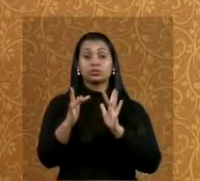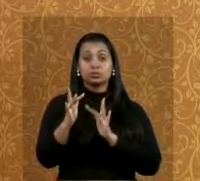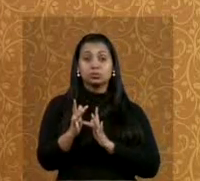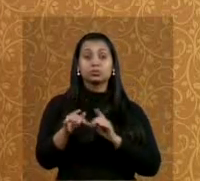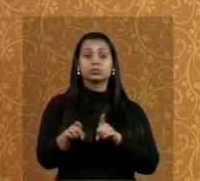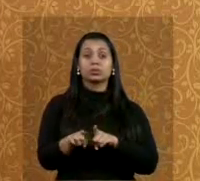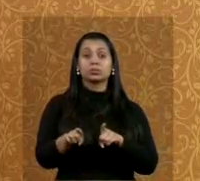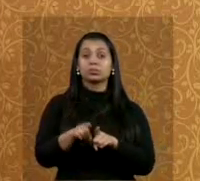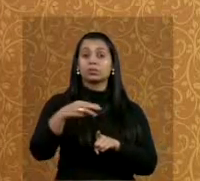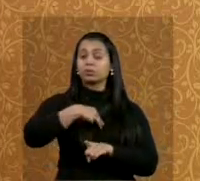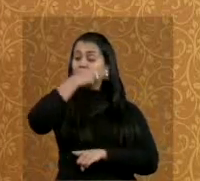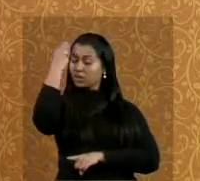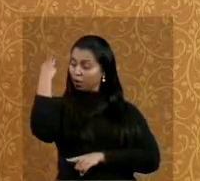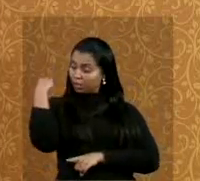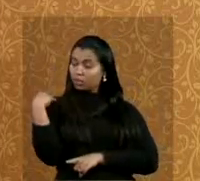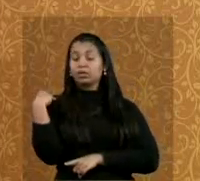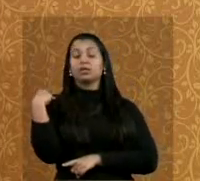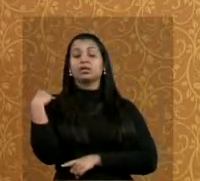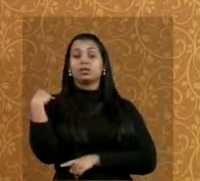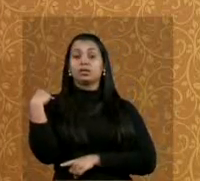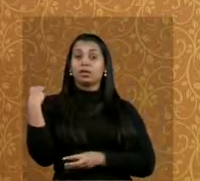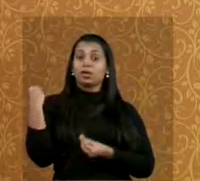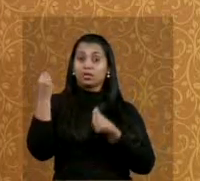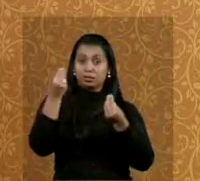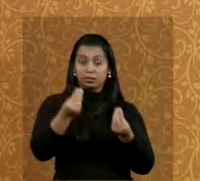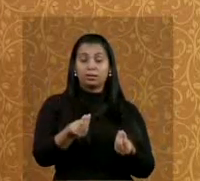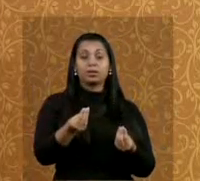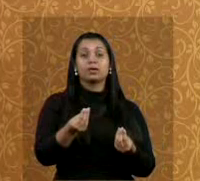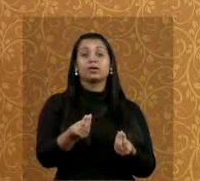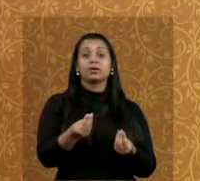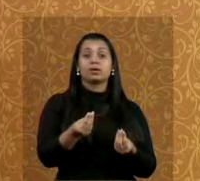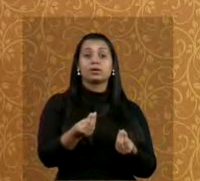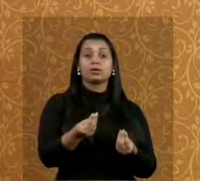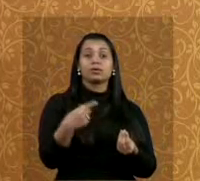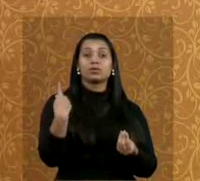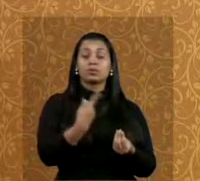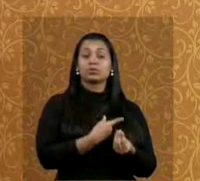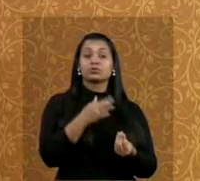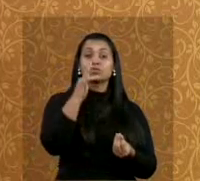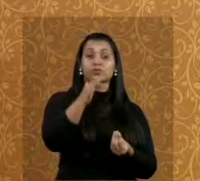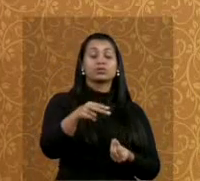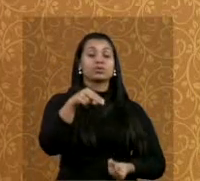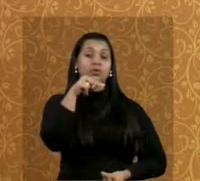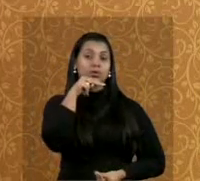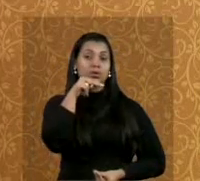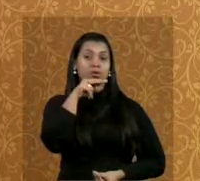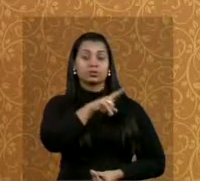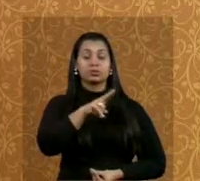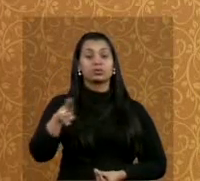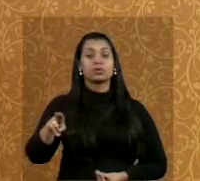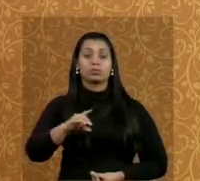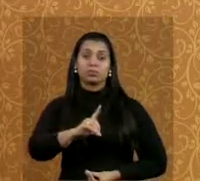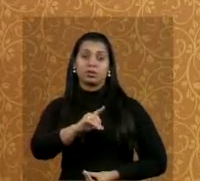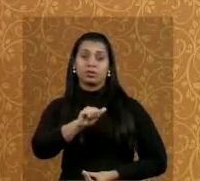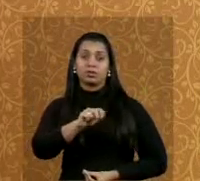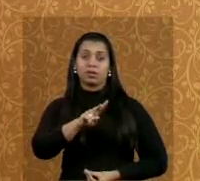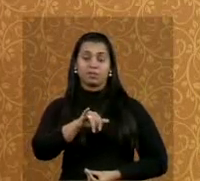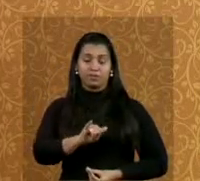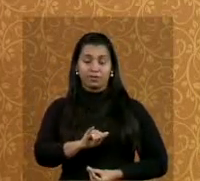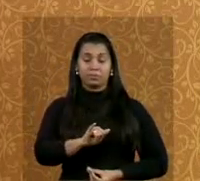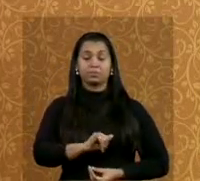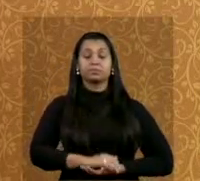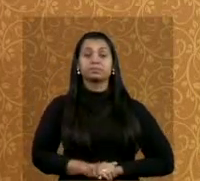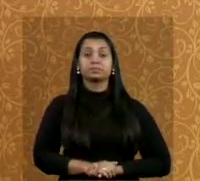e Maria conceda a graça do nosso futuro neto, que se chamará